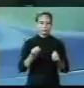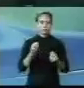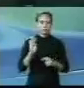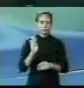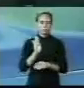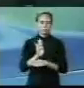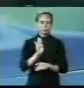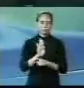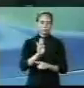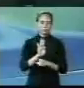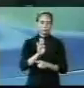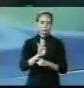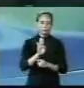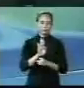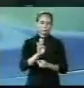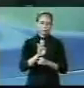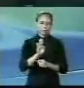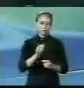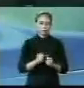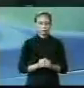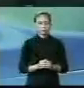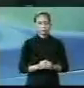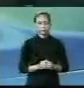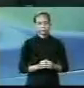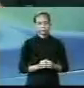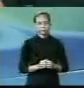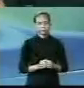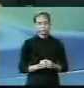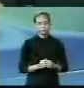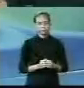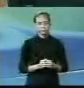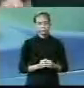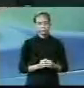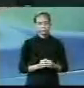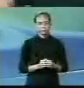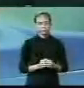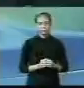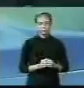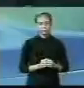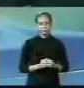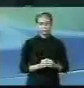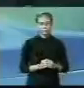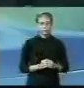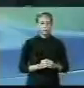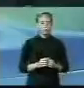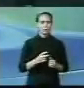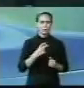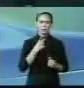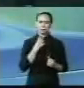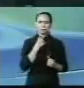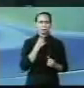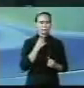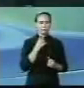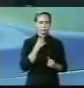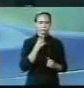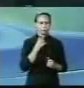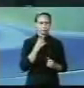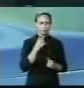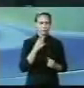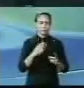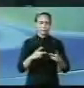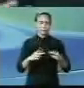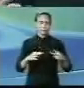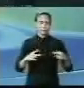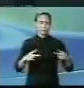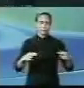segurança. Para quê? Para não permitir que uma série de vulnerabilidades da rede sejam exploradas. Por